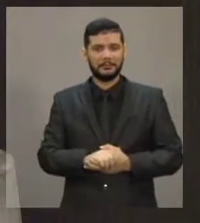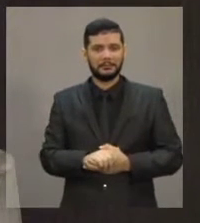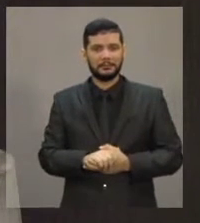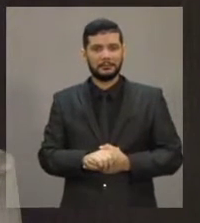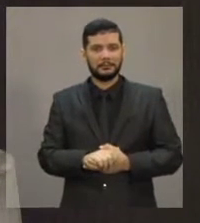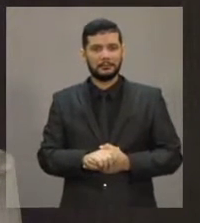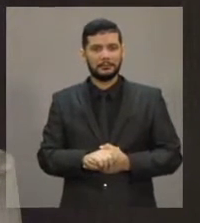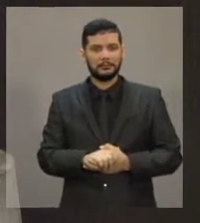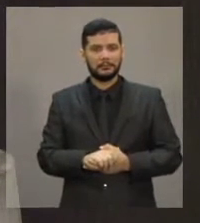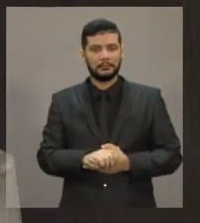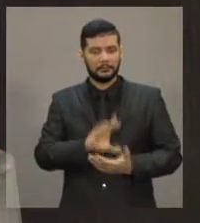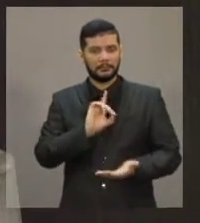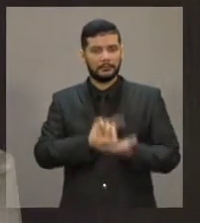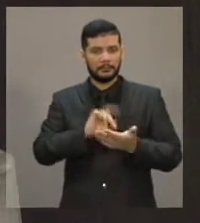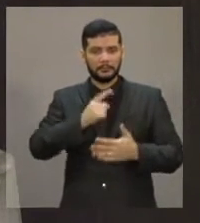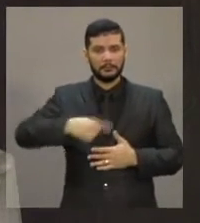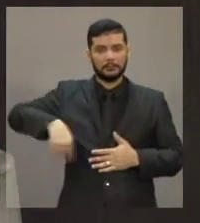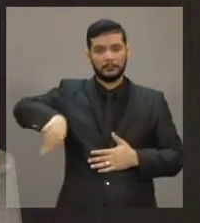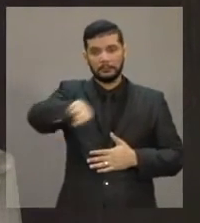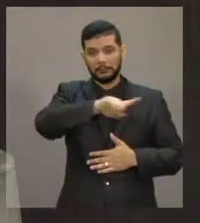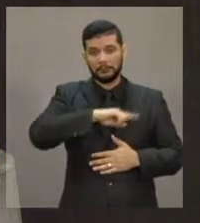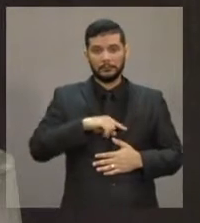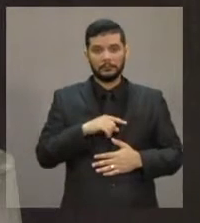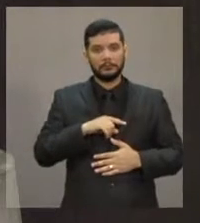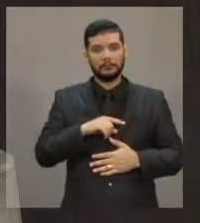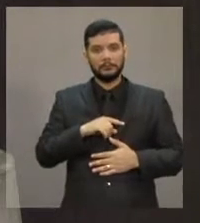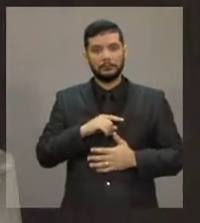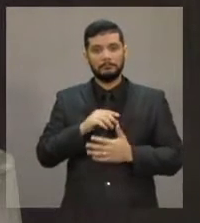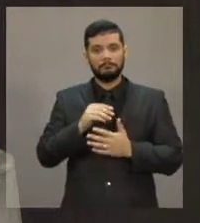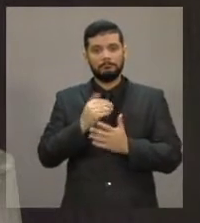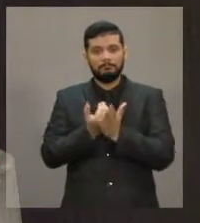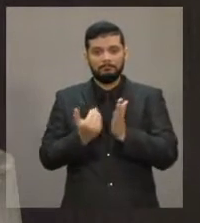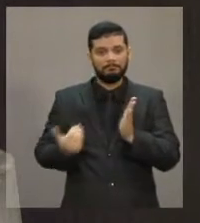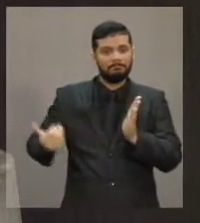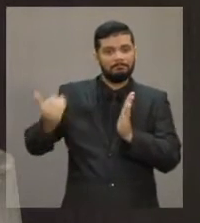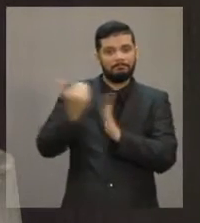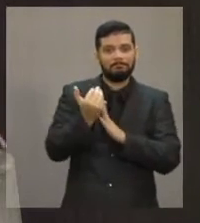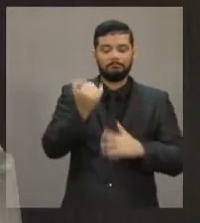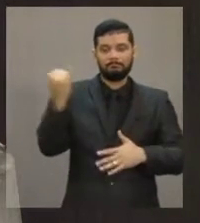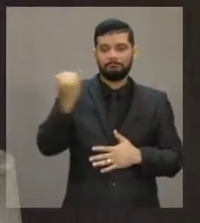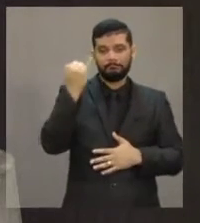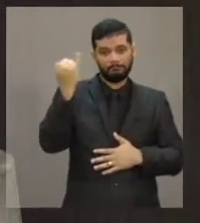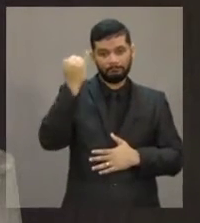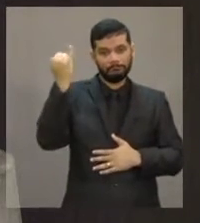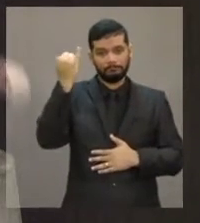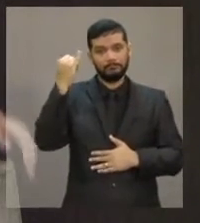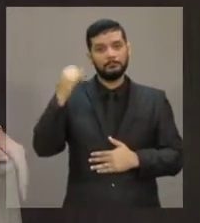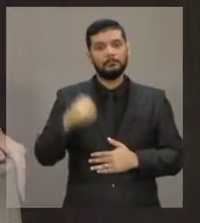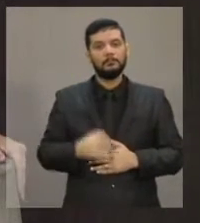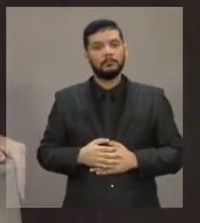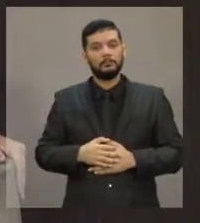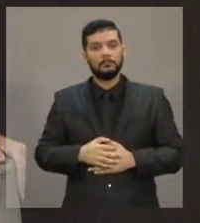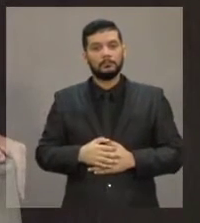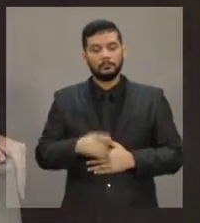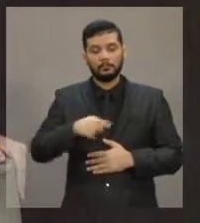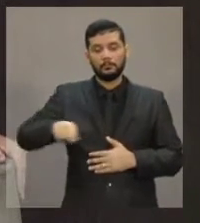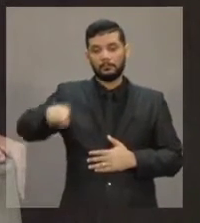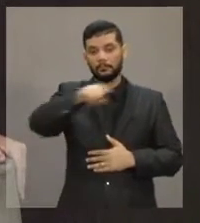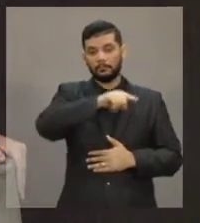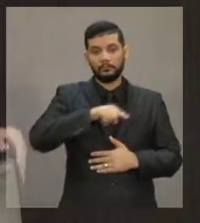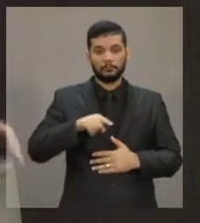Portanto, para nós, o mais relevante desse ponto de vista aqui é que o nosso